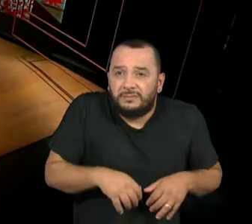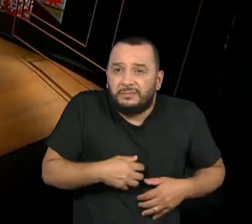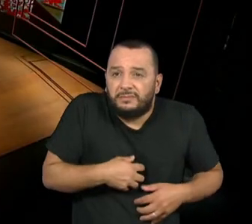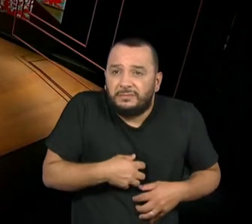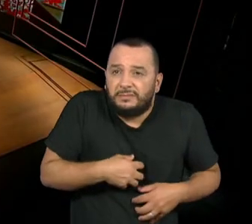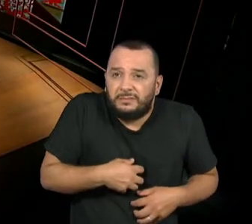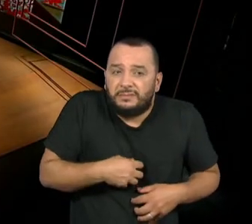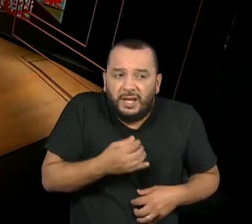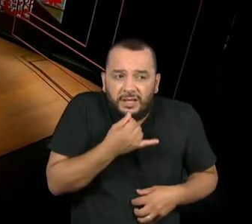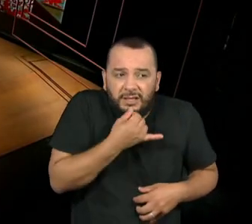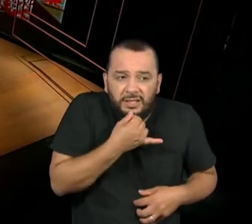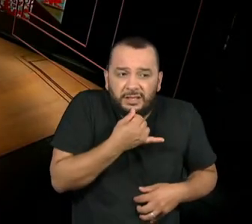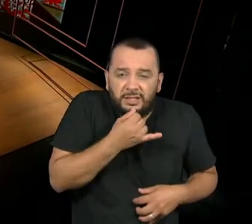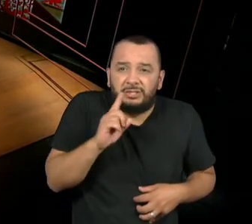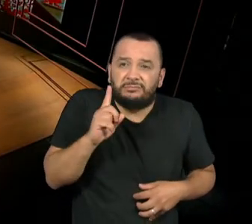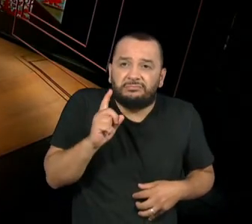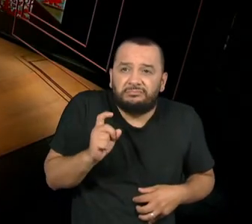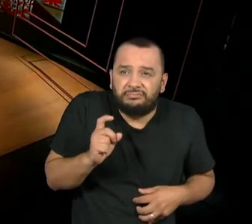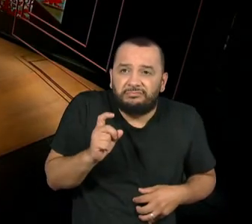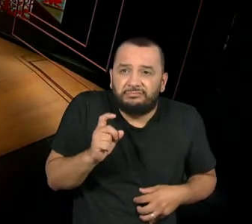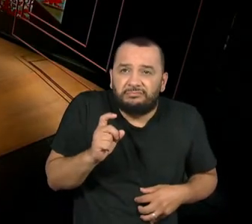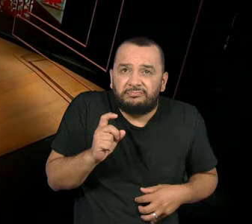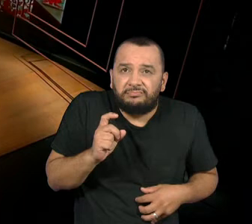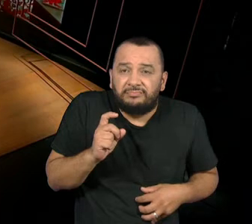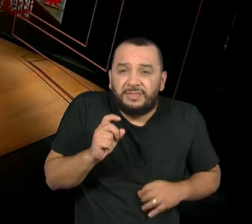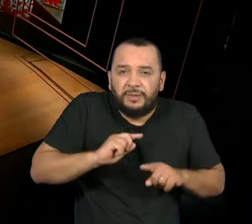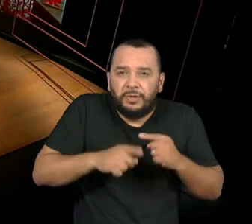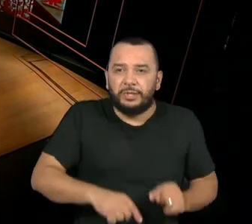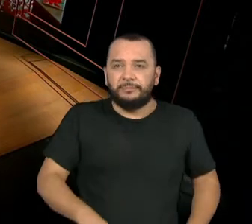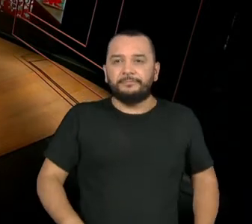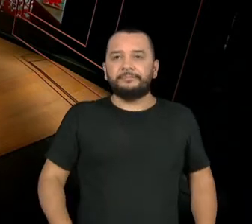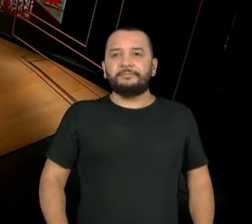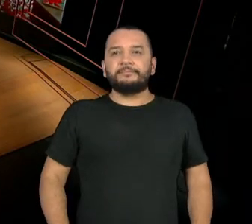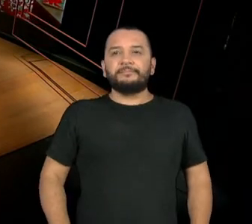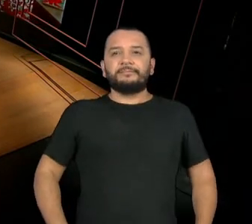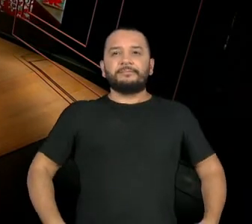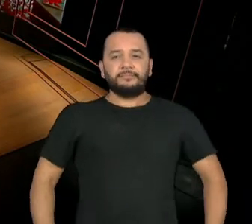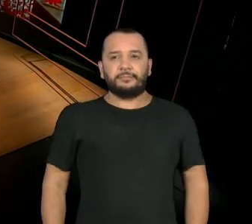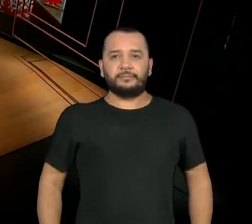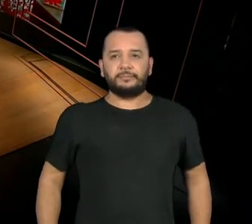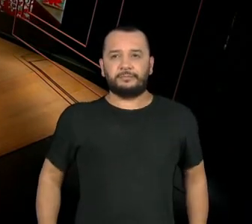isso assim. Quando eu fui vendo que eu podia ficar de pé,